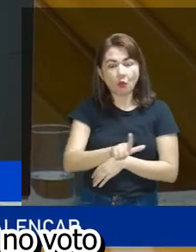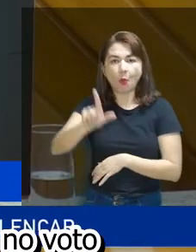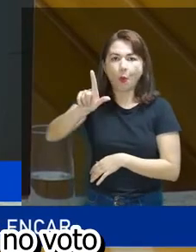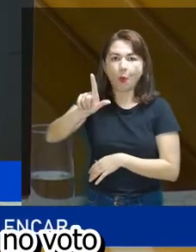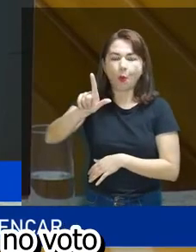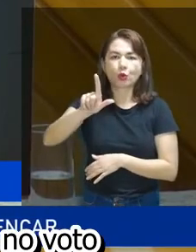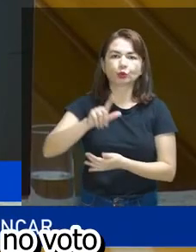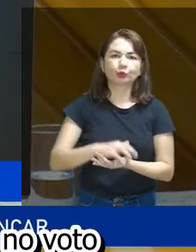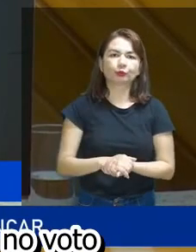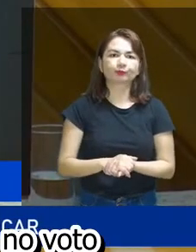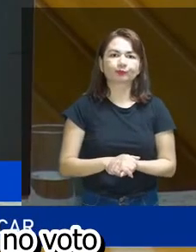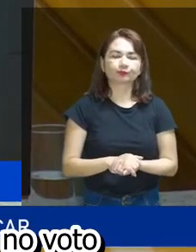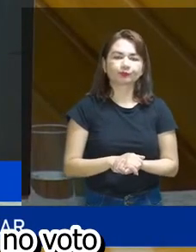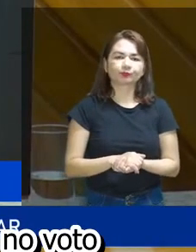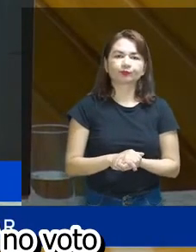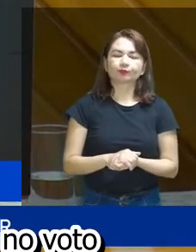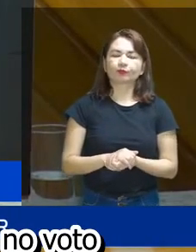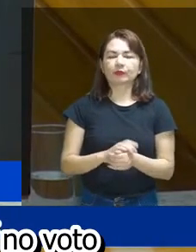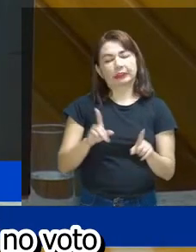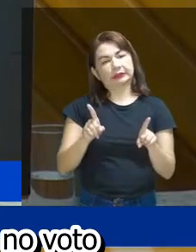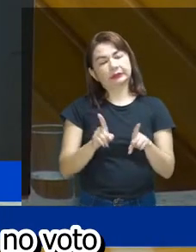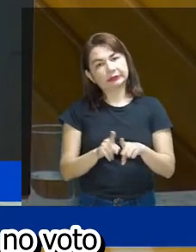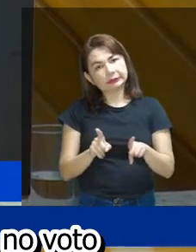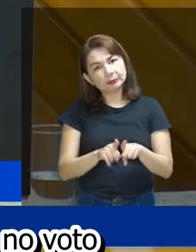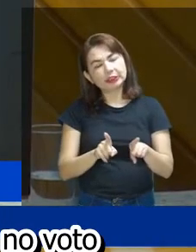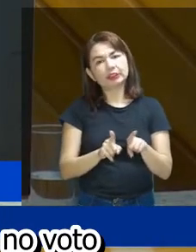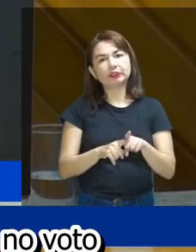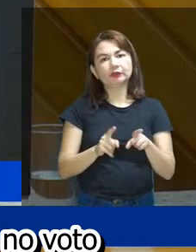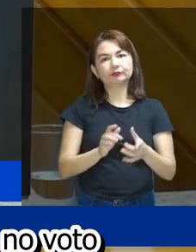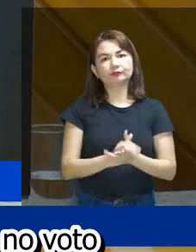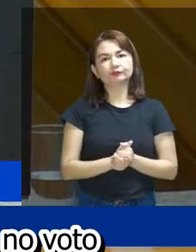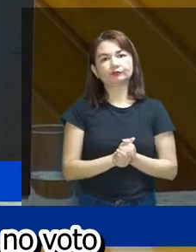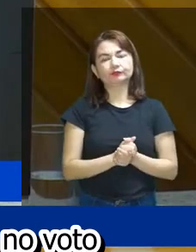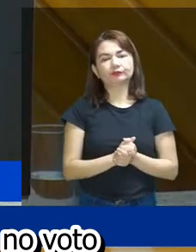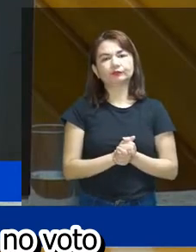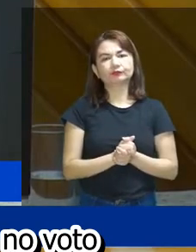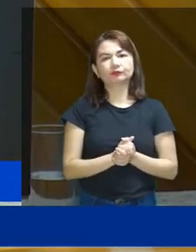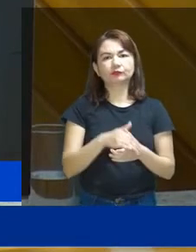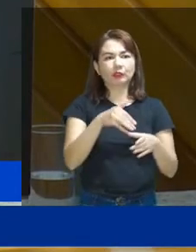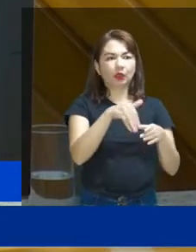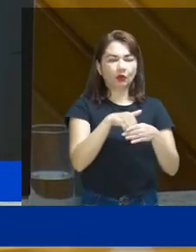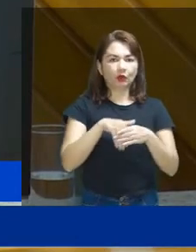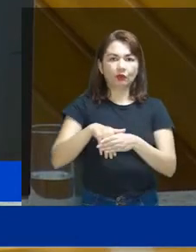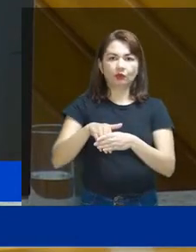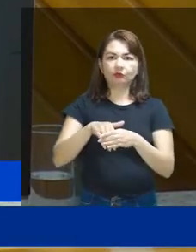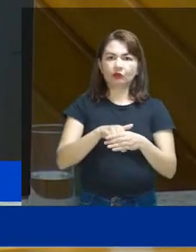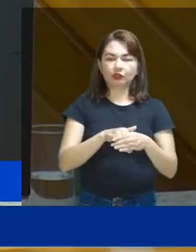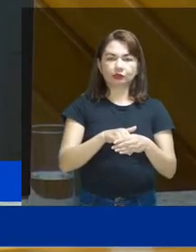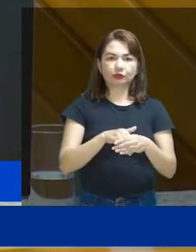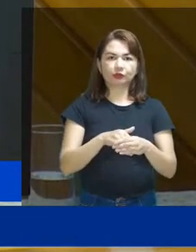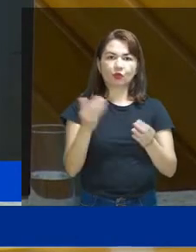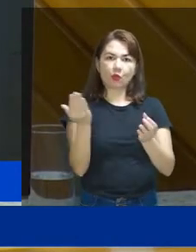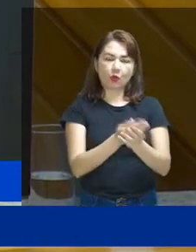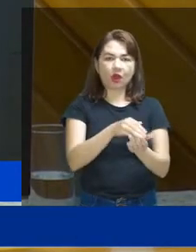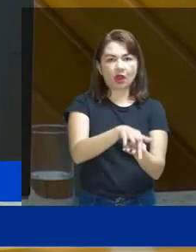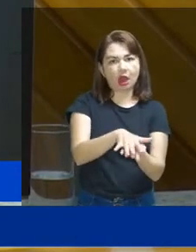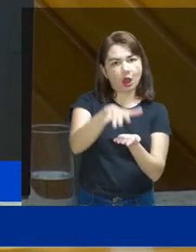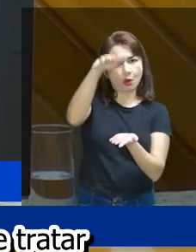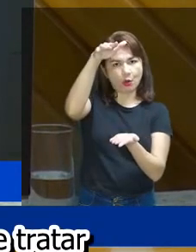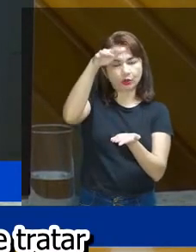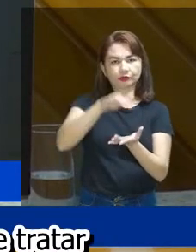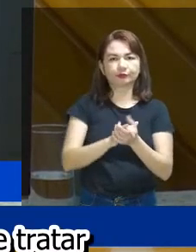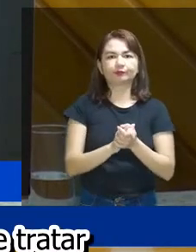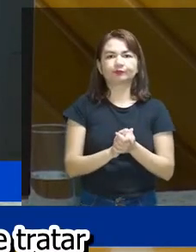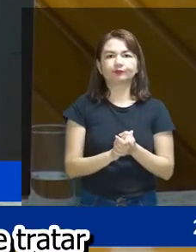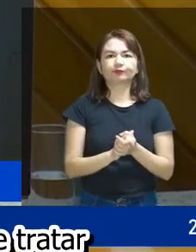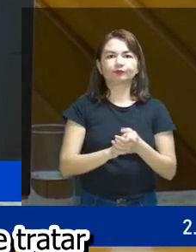teor fiscal, a matéria também foi objeto abordado no voto condutor do acórdão, que